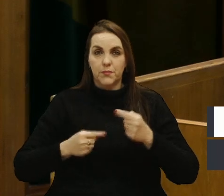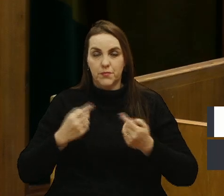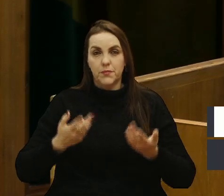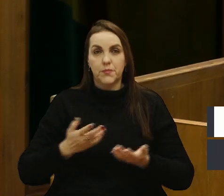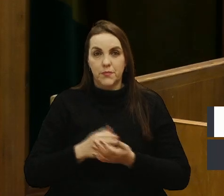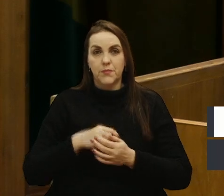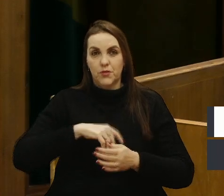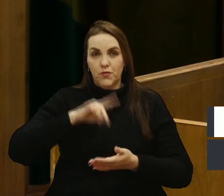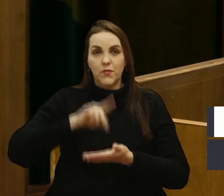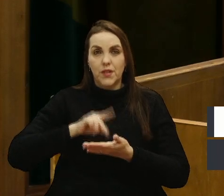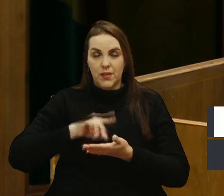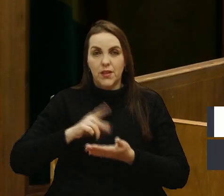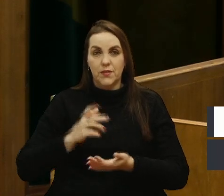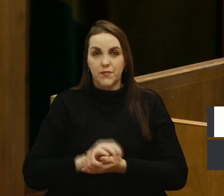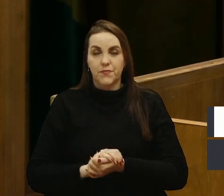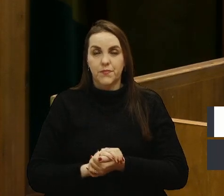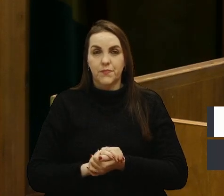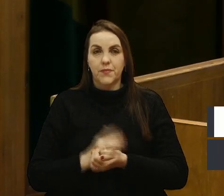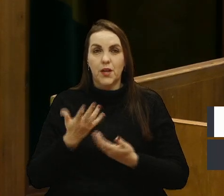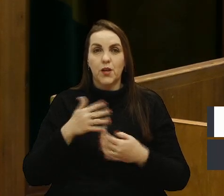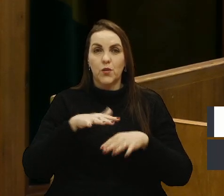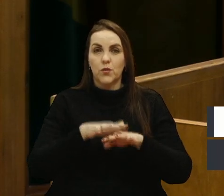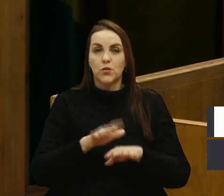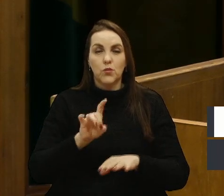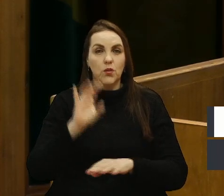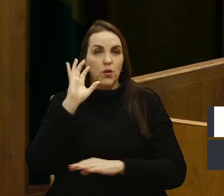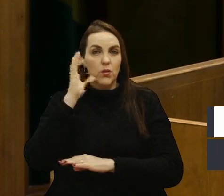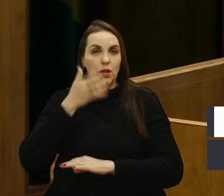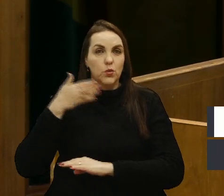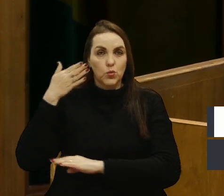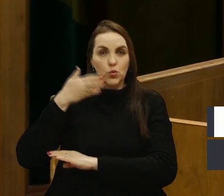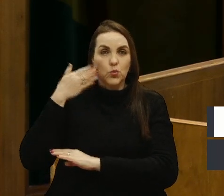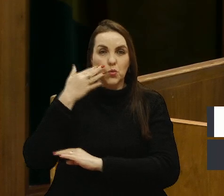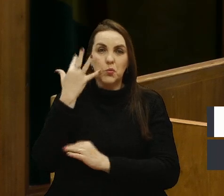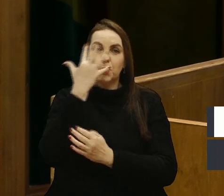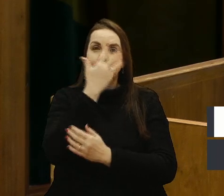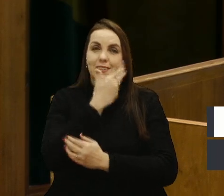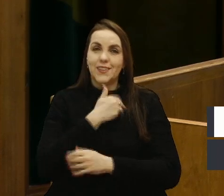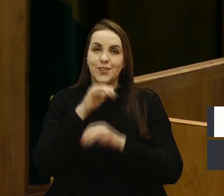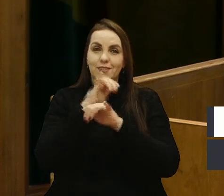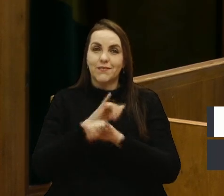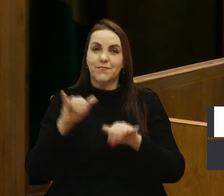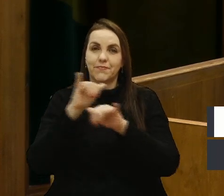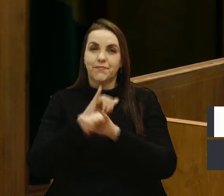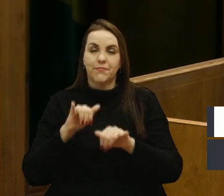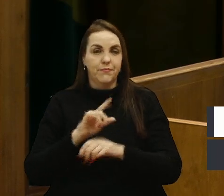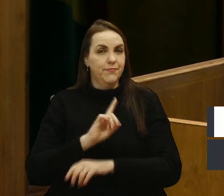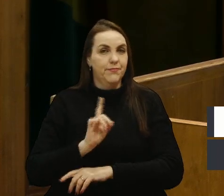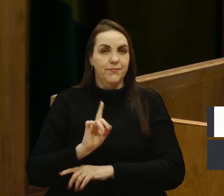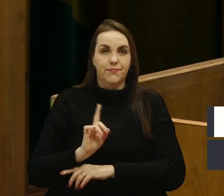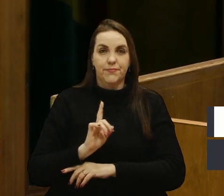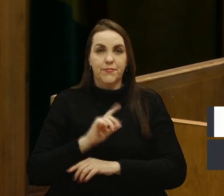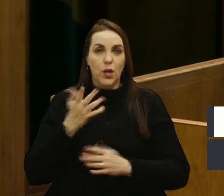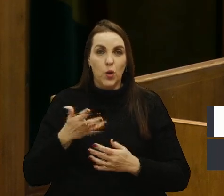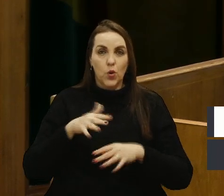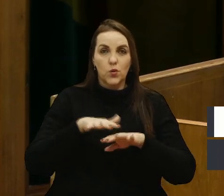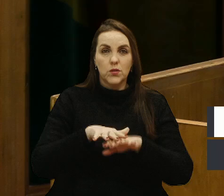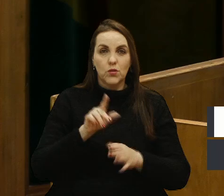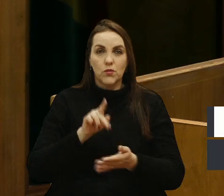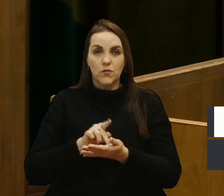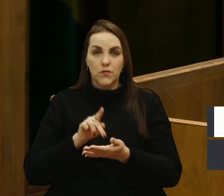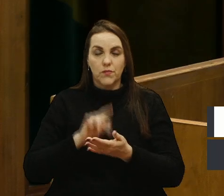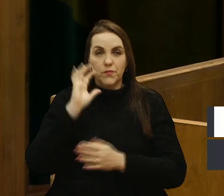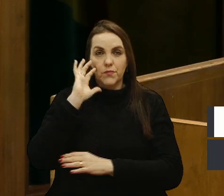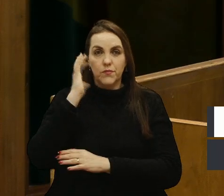porque a inclusão não acontece apenas no discurso bonito de campanha. Inclusão acontece quando o poder